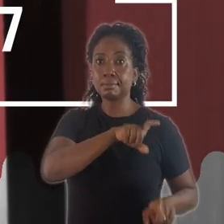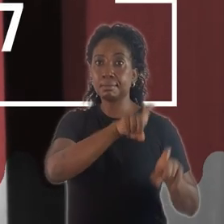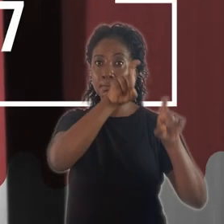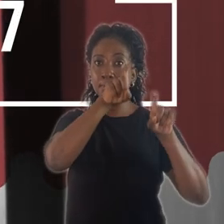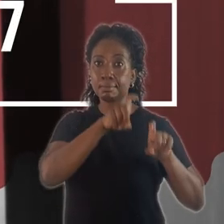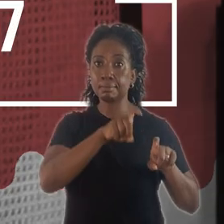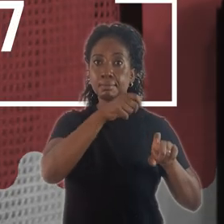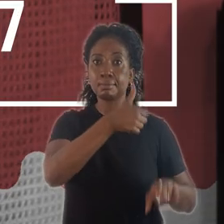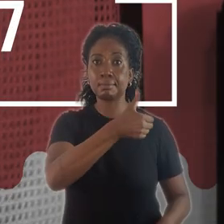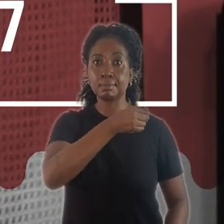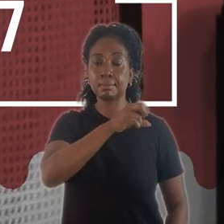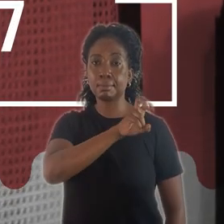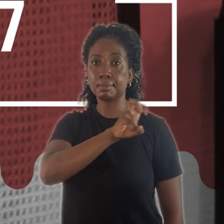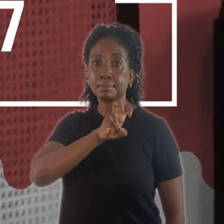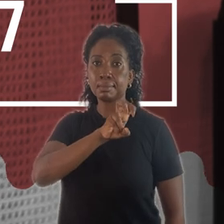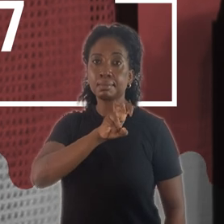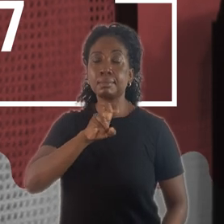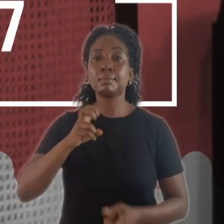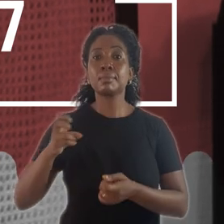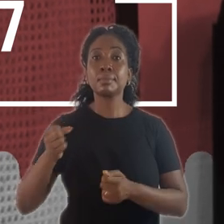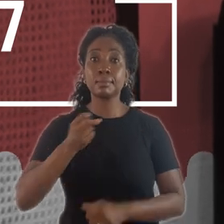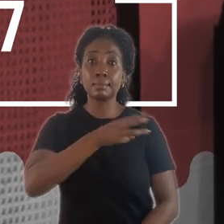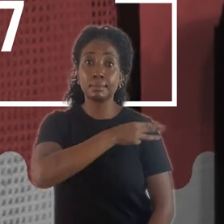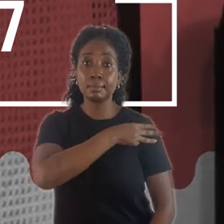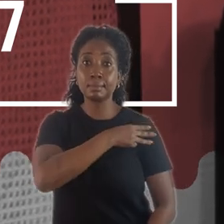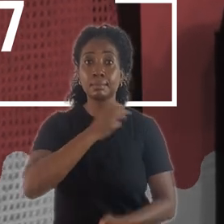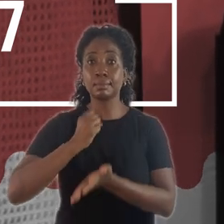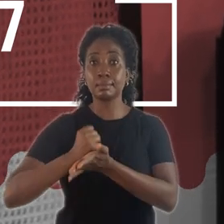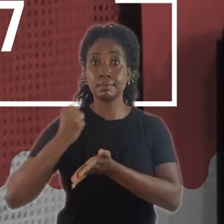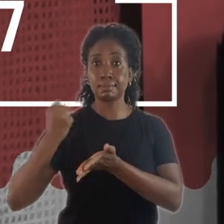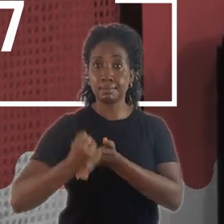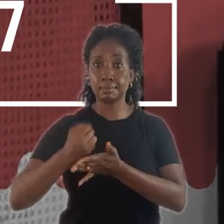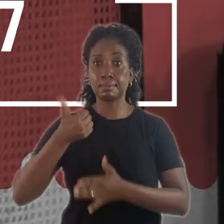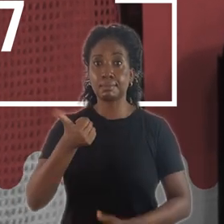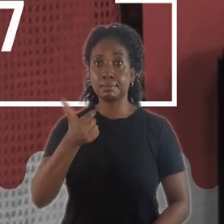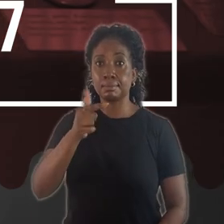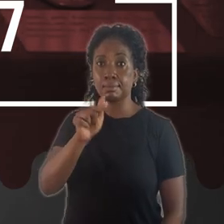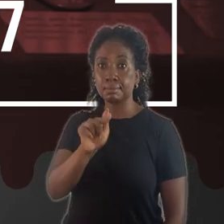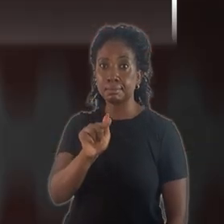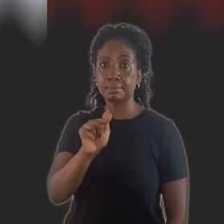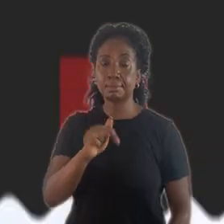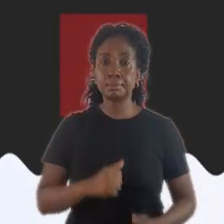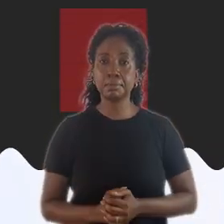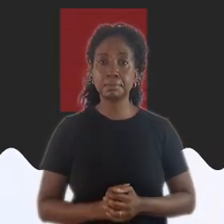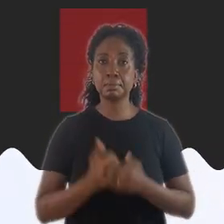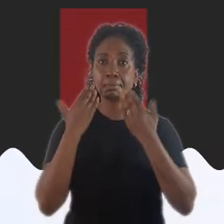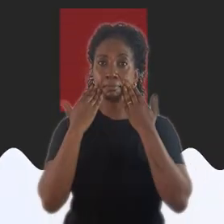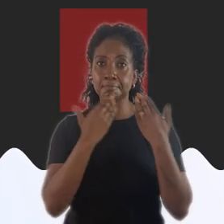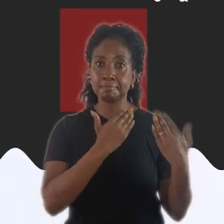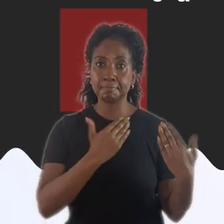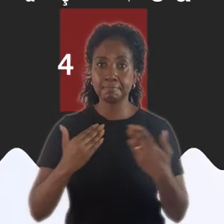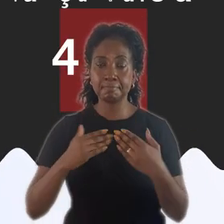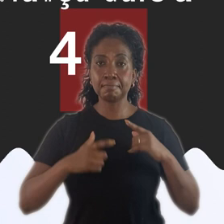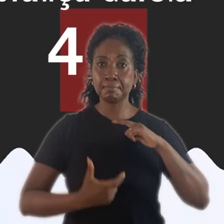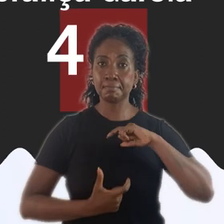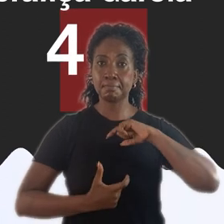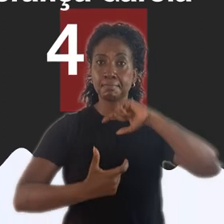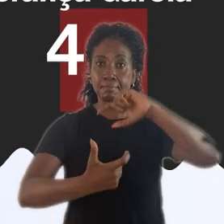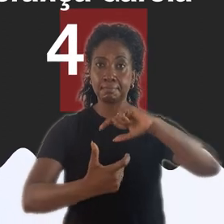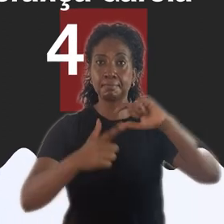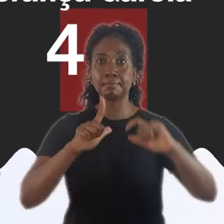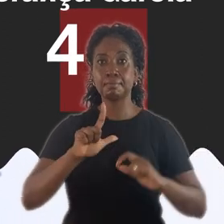efetivos empossados, 105. Membros honorários empossados, 17. Entrega de